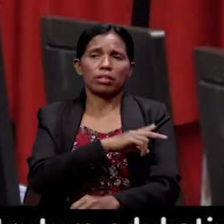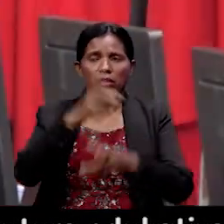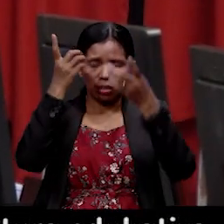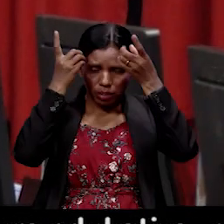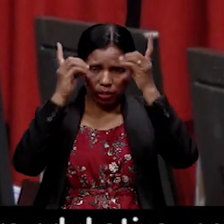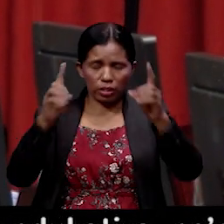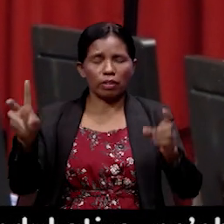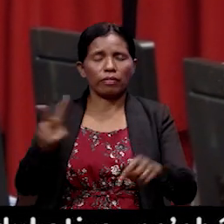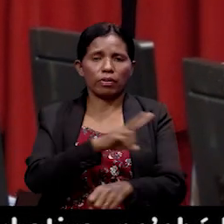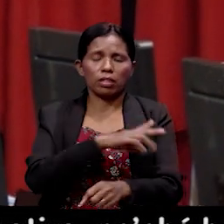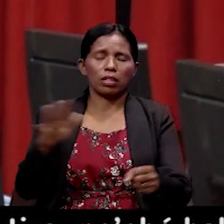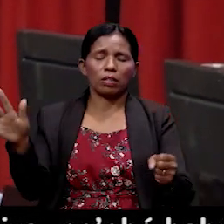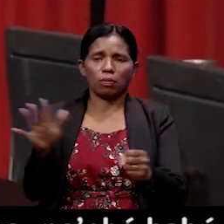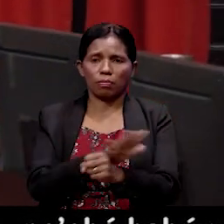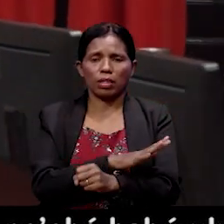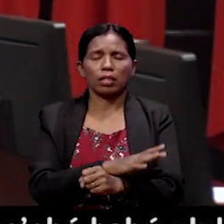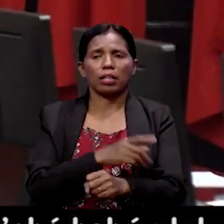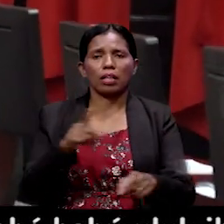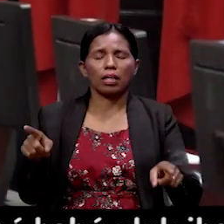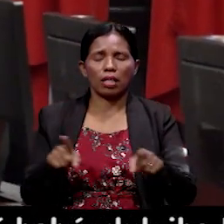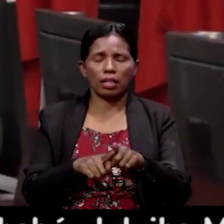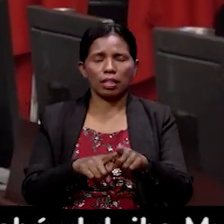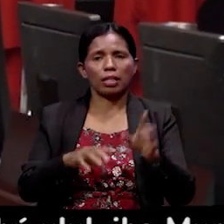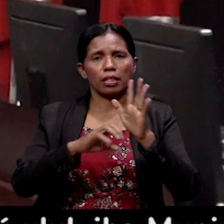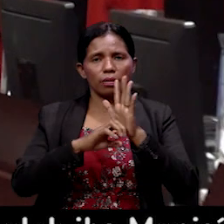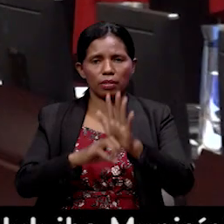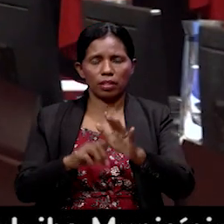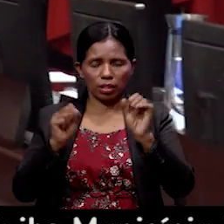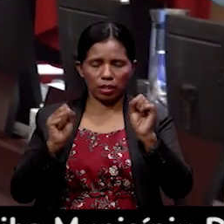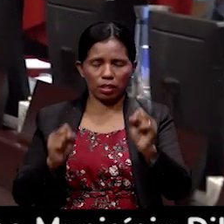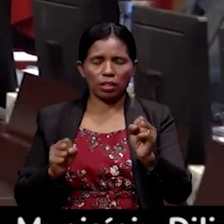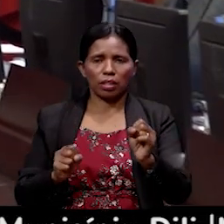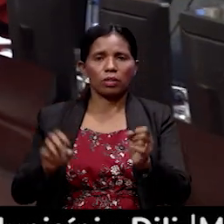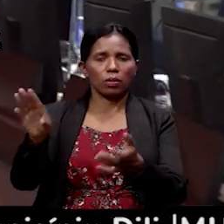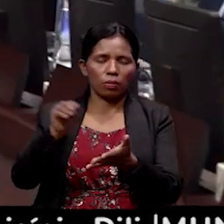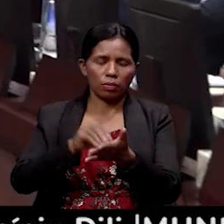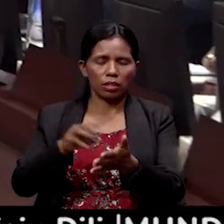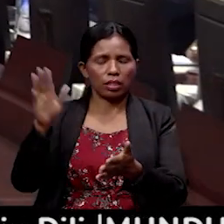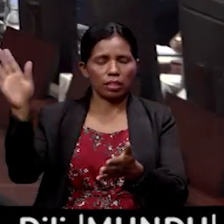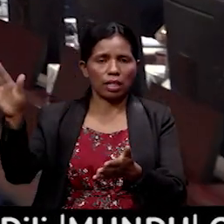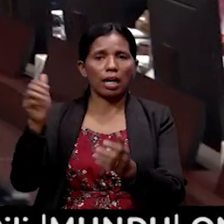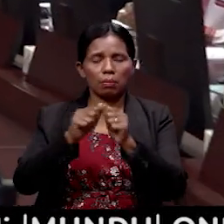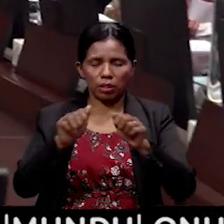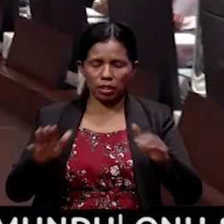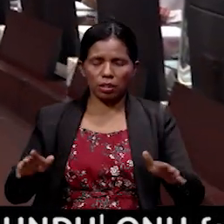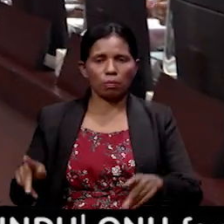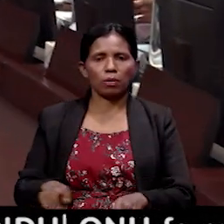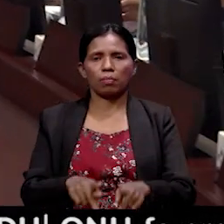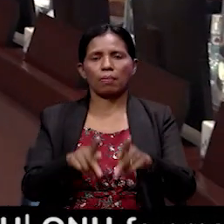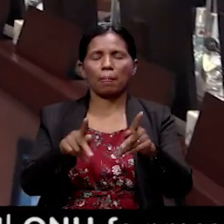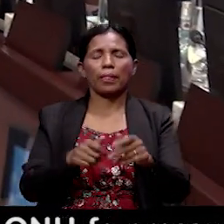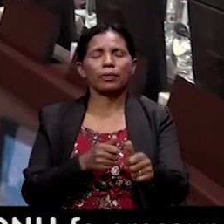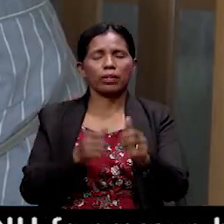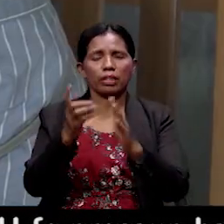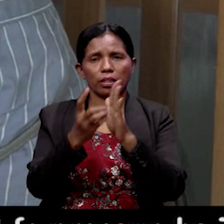vacina completa ka parcial nudar kriteriu atu adota iha administração pública sira. Tuir dadus, cidadão